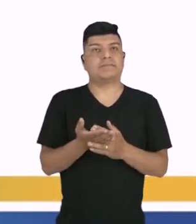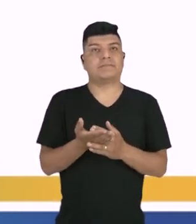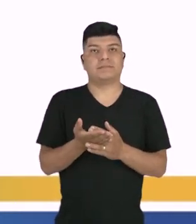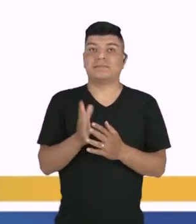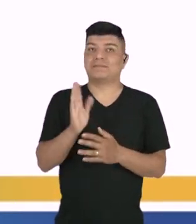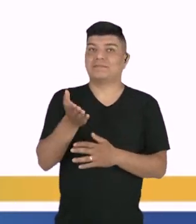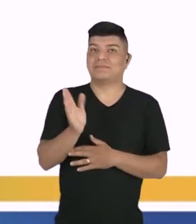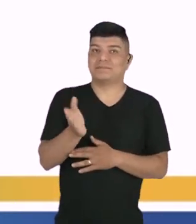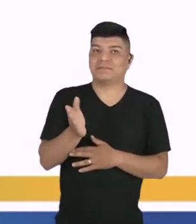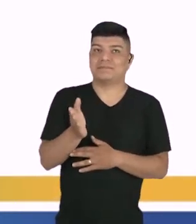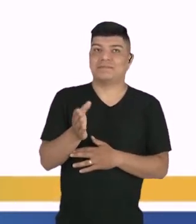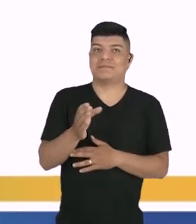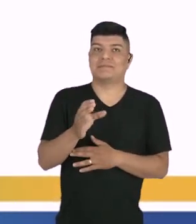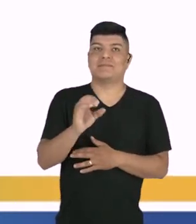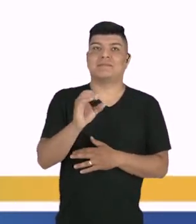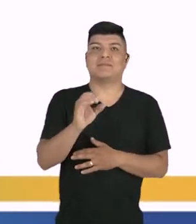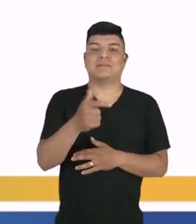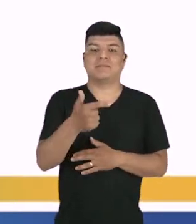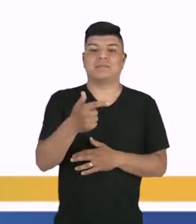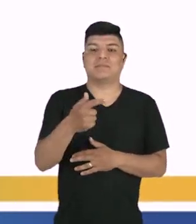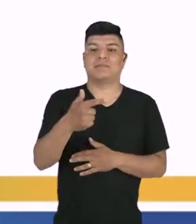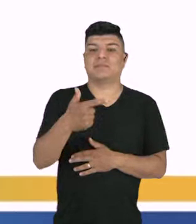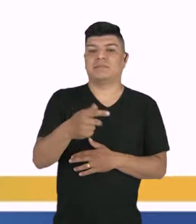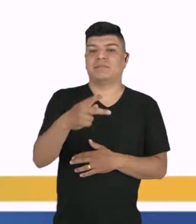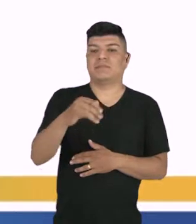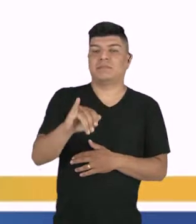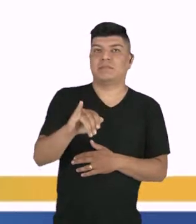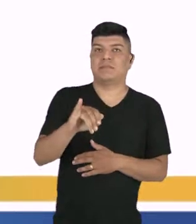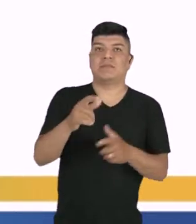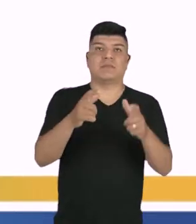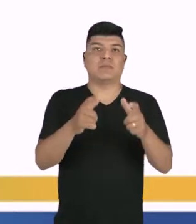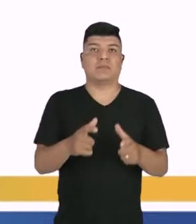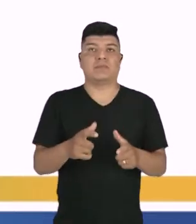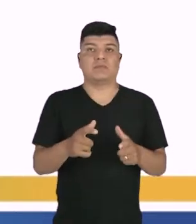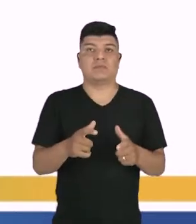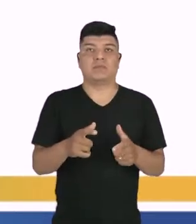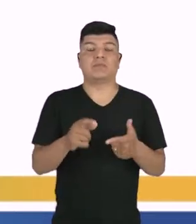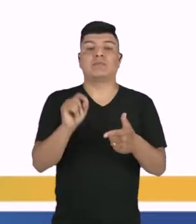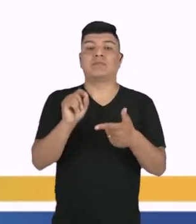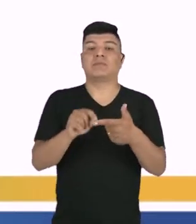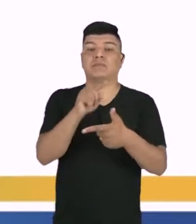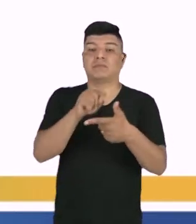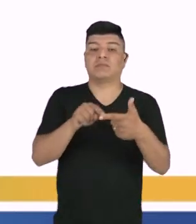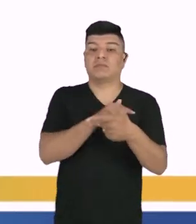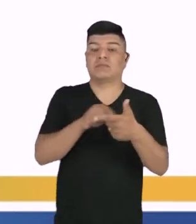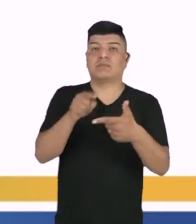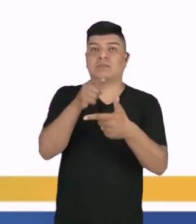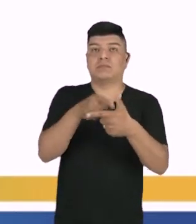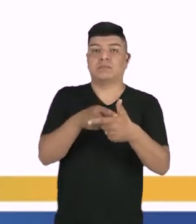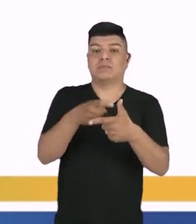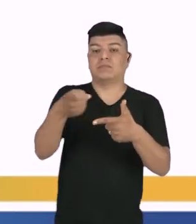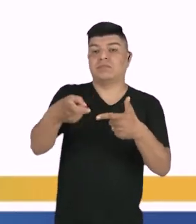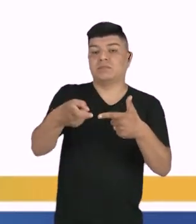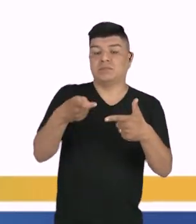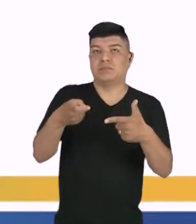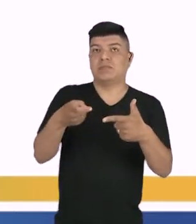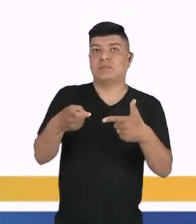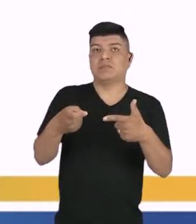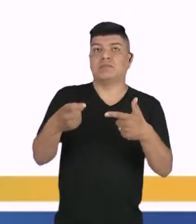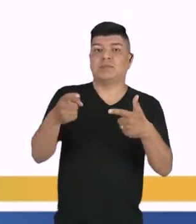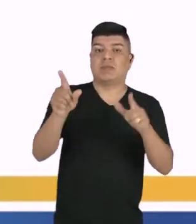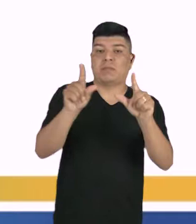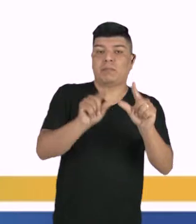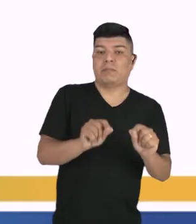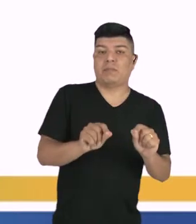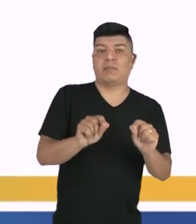de 0 a 2π, né? Onde seno de x é menor ou igual a 0